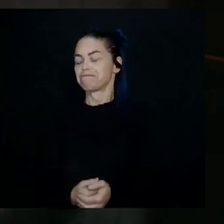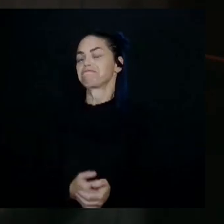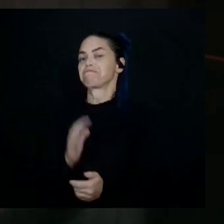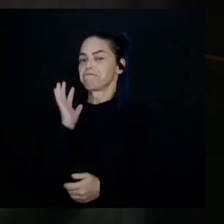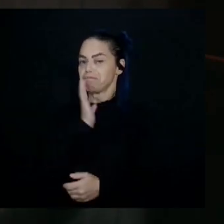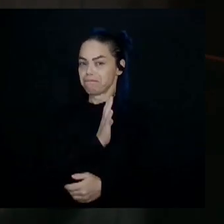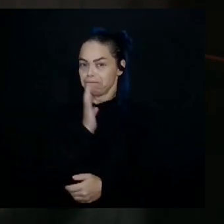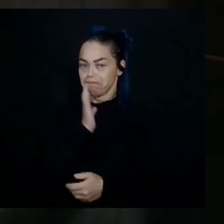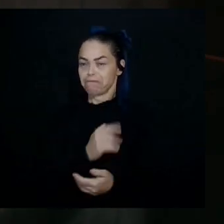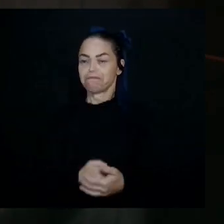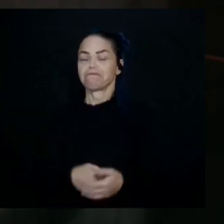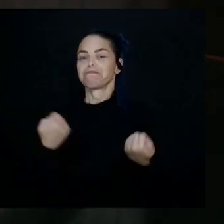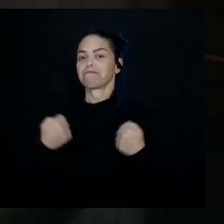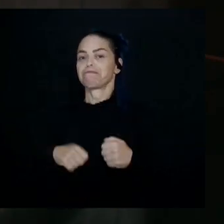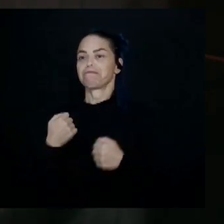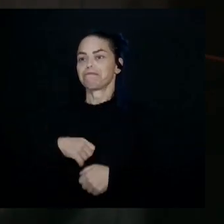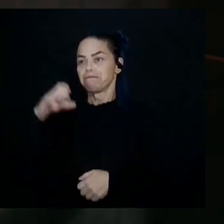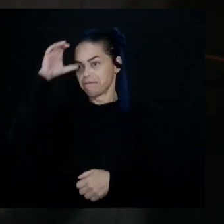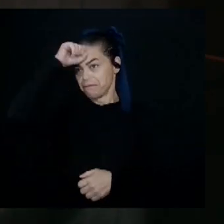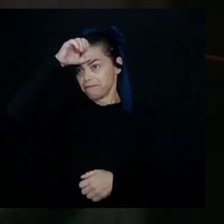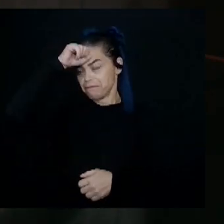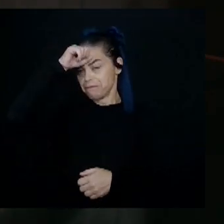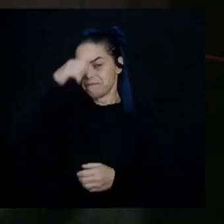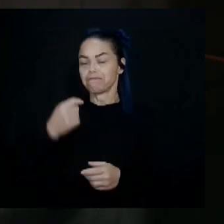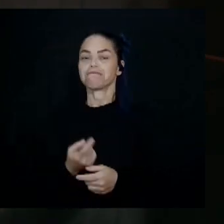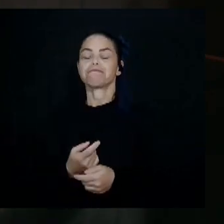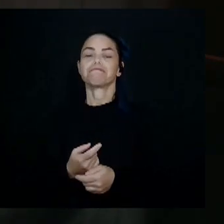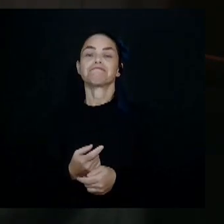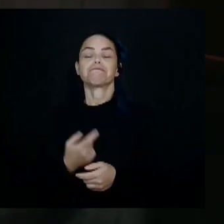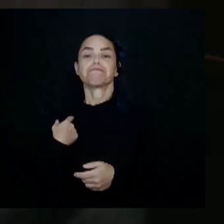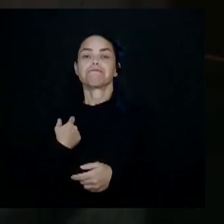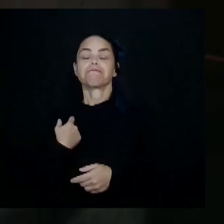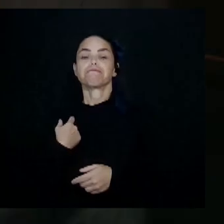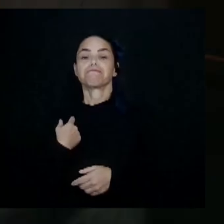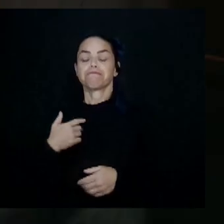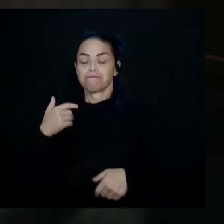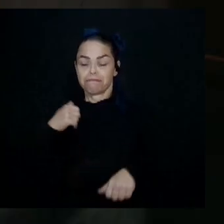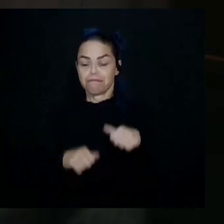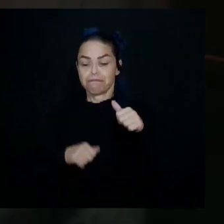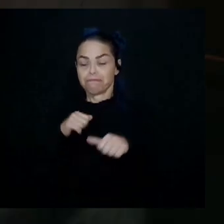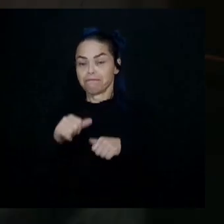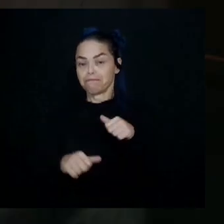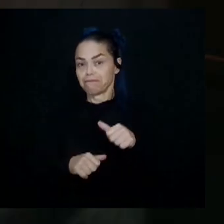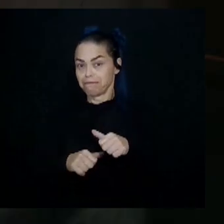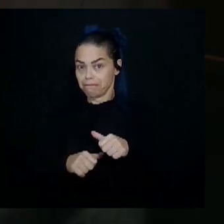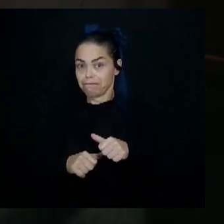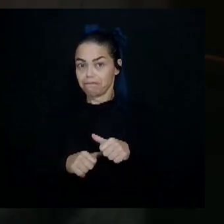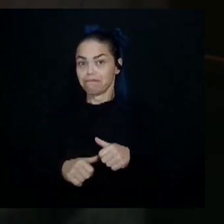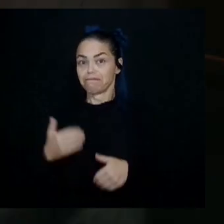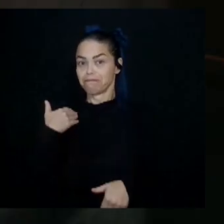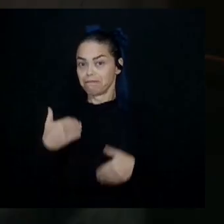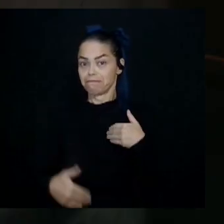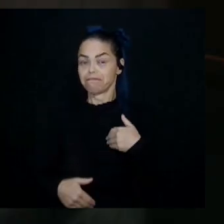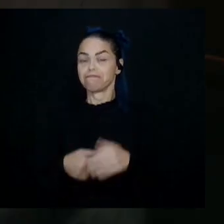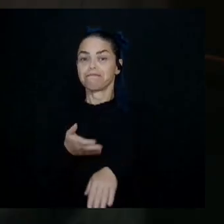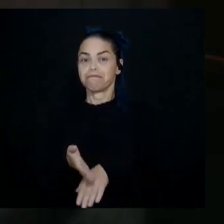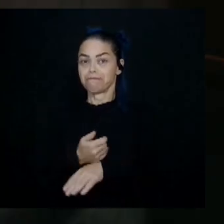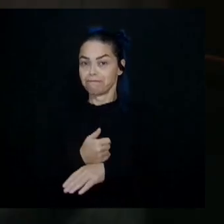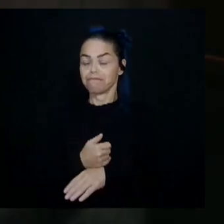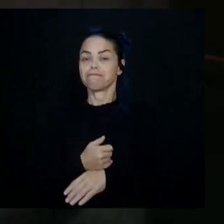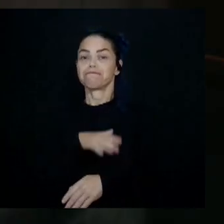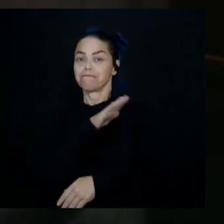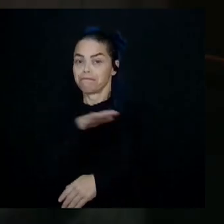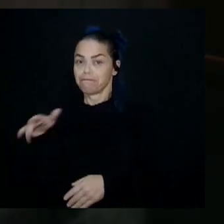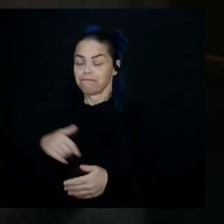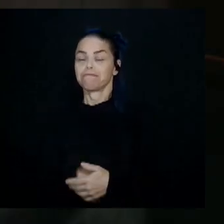precisamos aprender como lidar com a puberdade, né, precoce das nossas crianças, e isso está acontecendo muito, a gente tem dados,